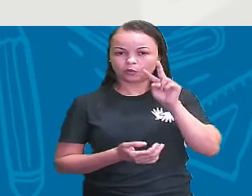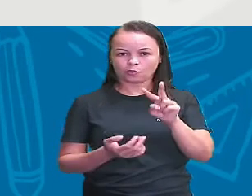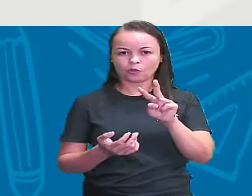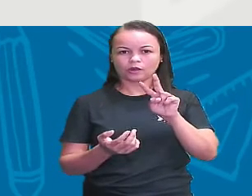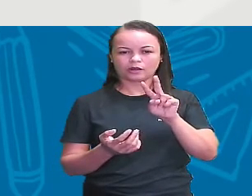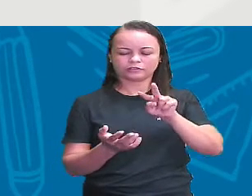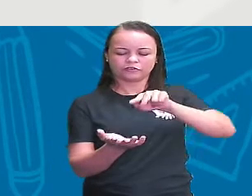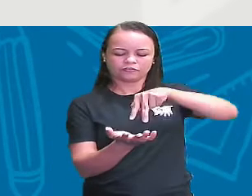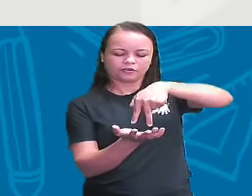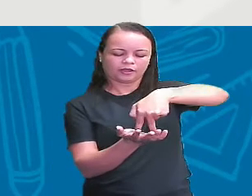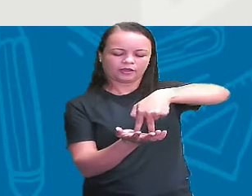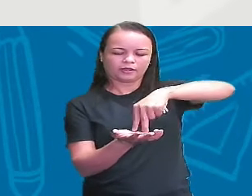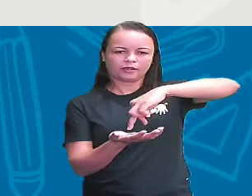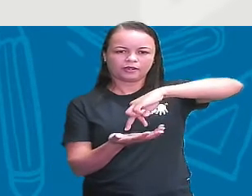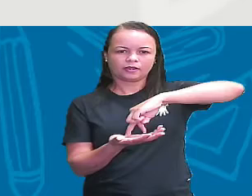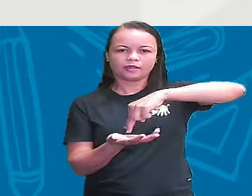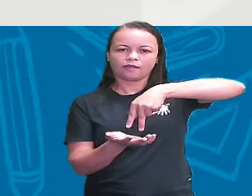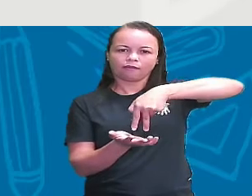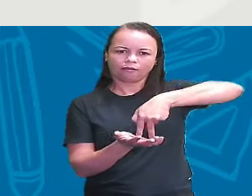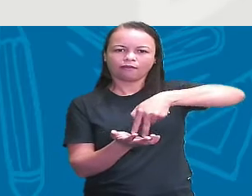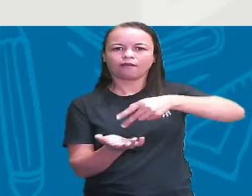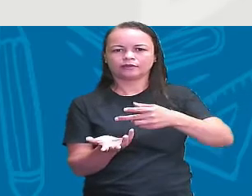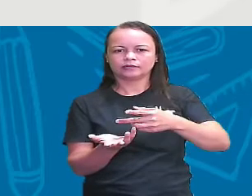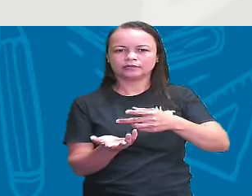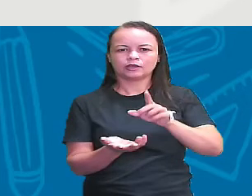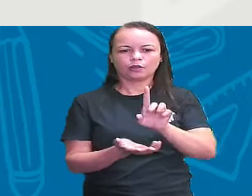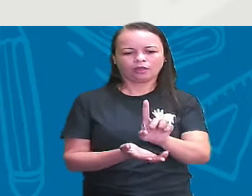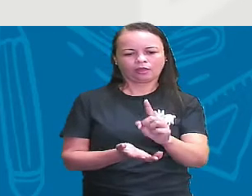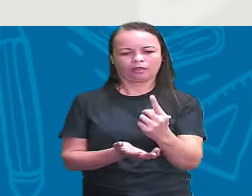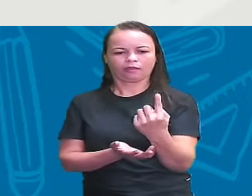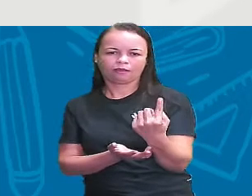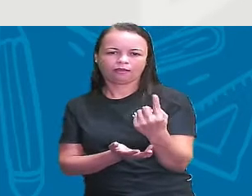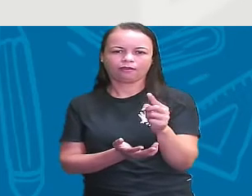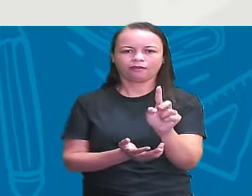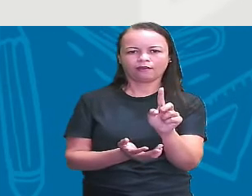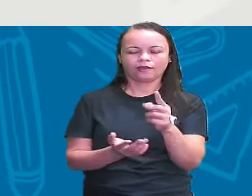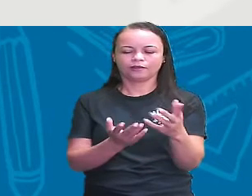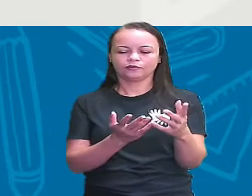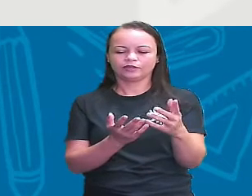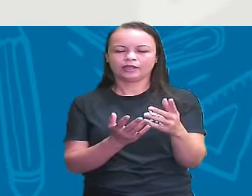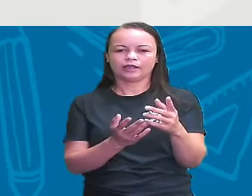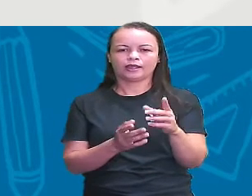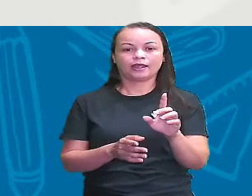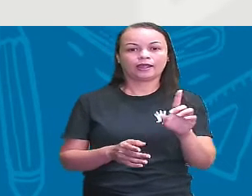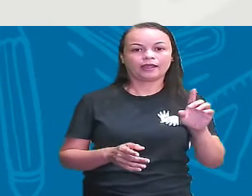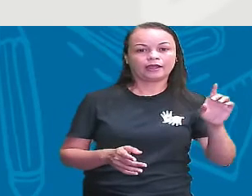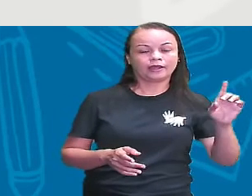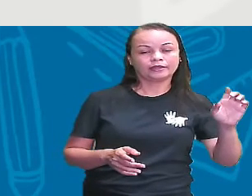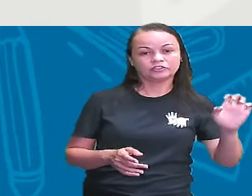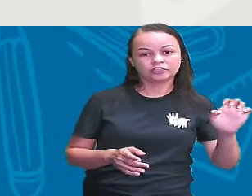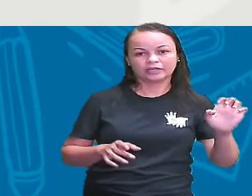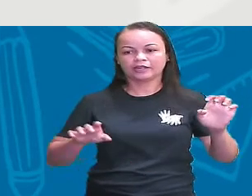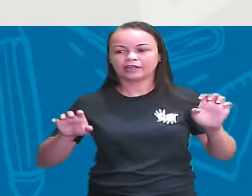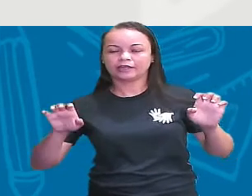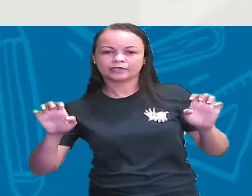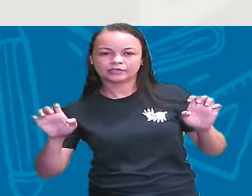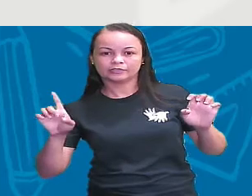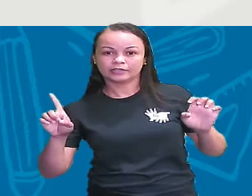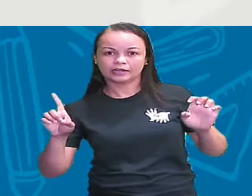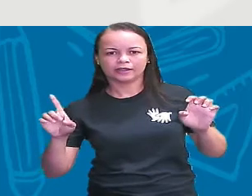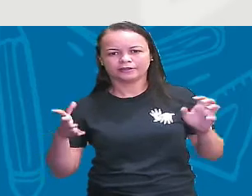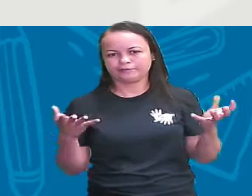ela de costa, e identificando o que é direita e o que é esquerda. O que é direita e o que é